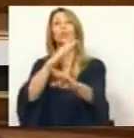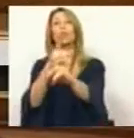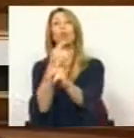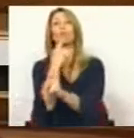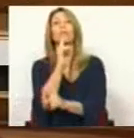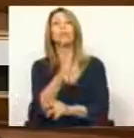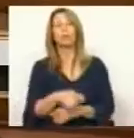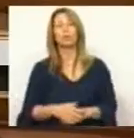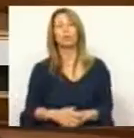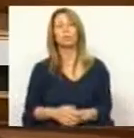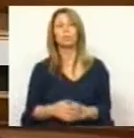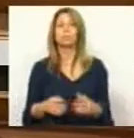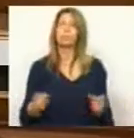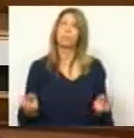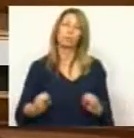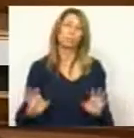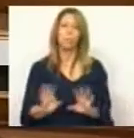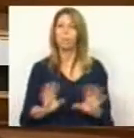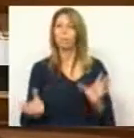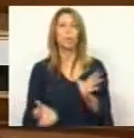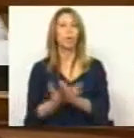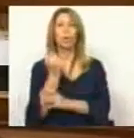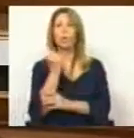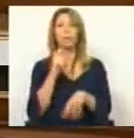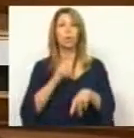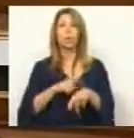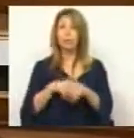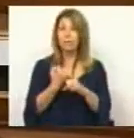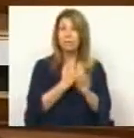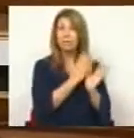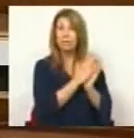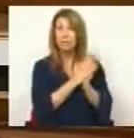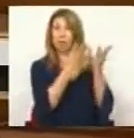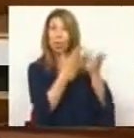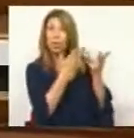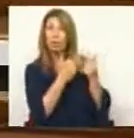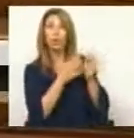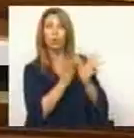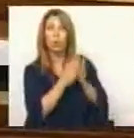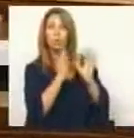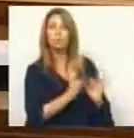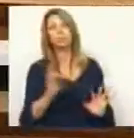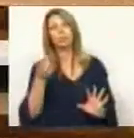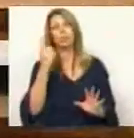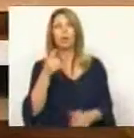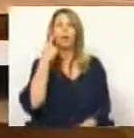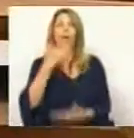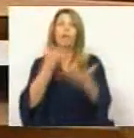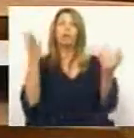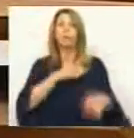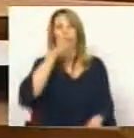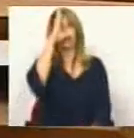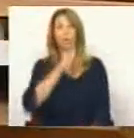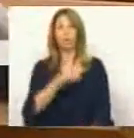quê? Que não vão recuperar todo o tempo de serviço. Ou seja, veja bem, Sr. Ministro, a injustiça que aqui está criada,